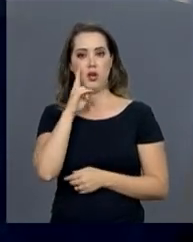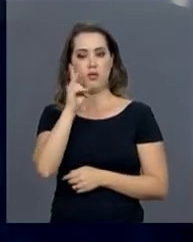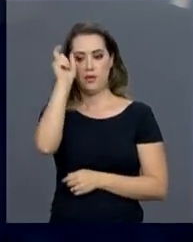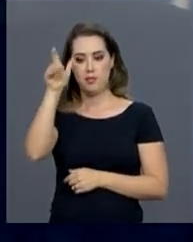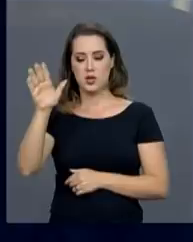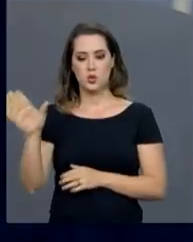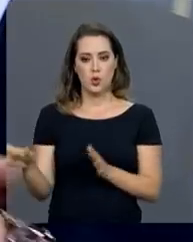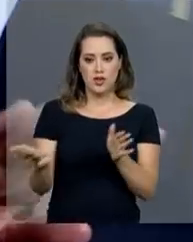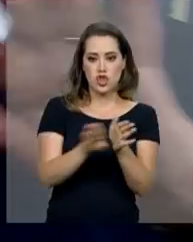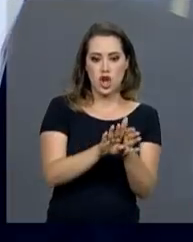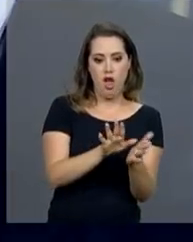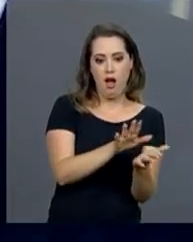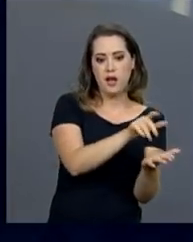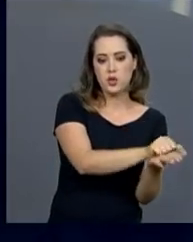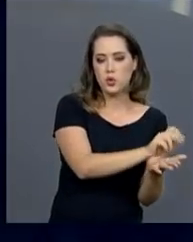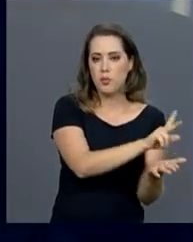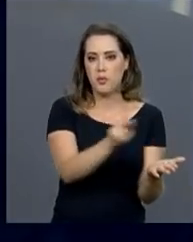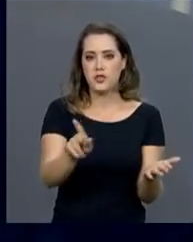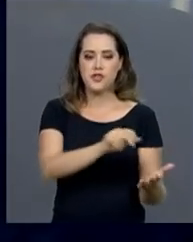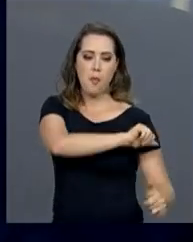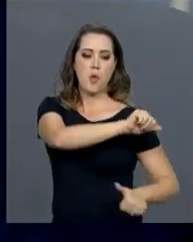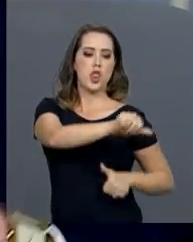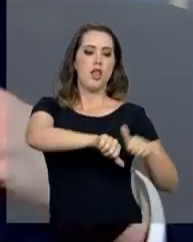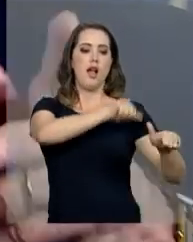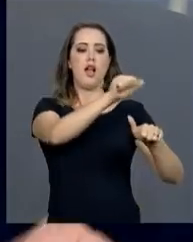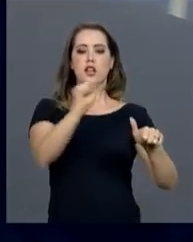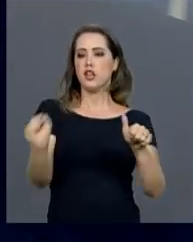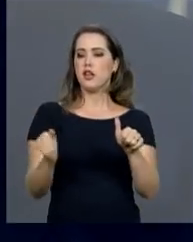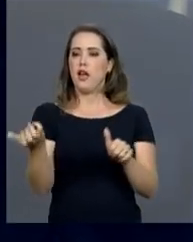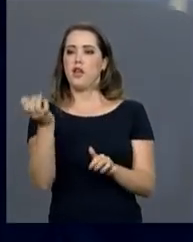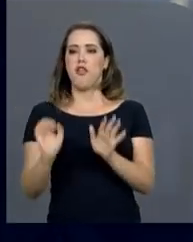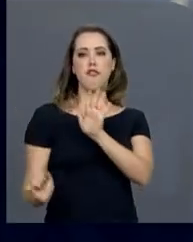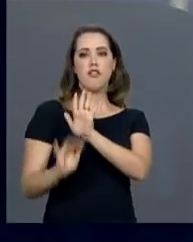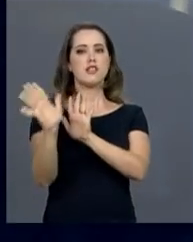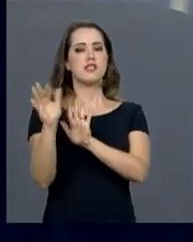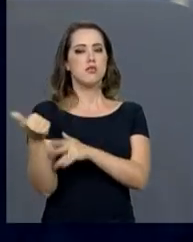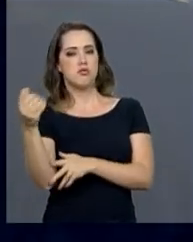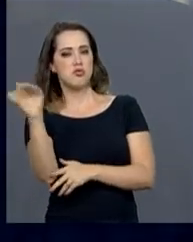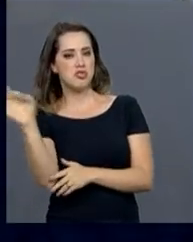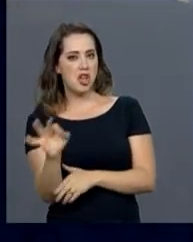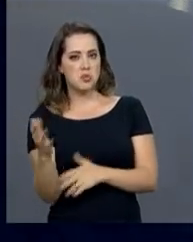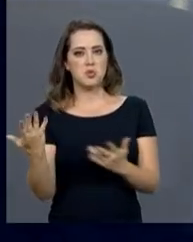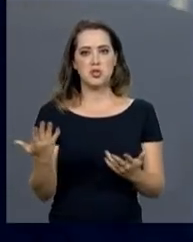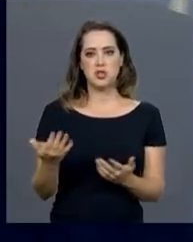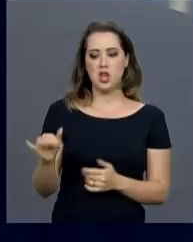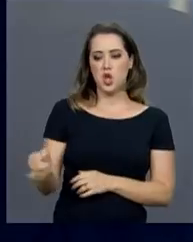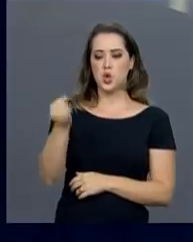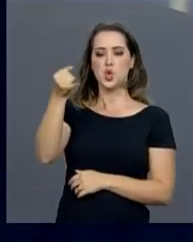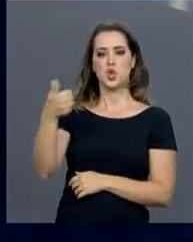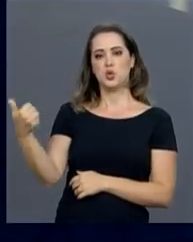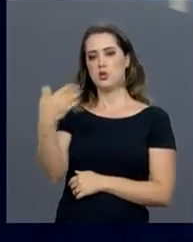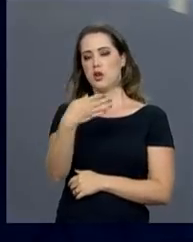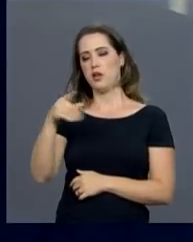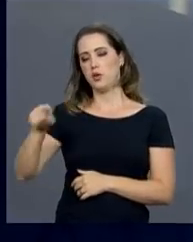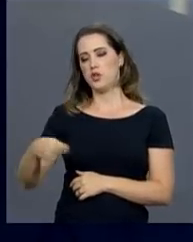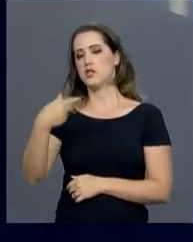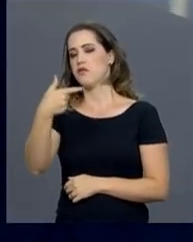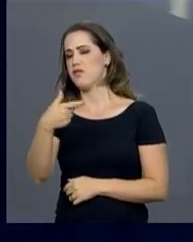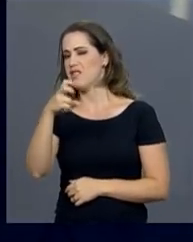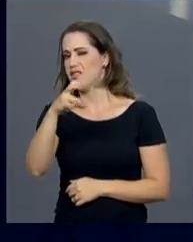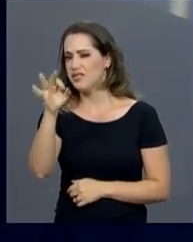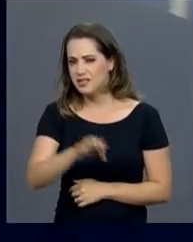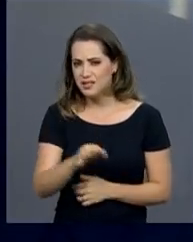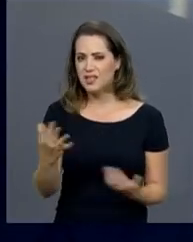e vai dizer não mudar tudo isso eu quero inflação de 10% eu quero juros de 14.25 então as